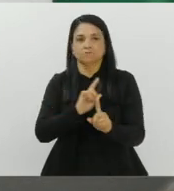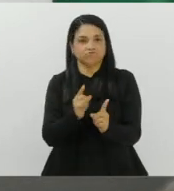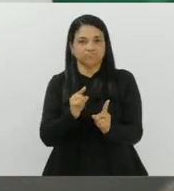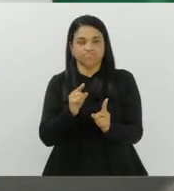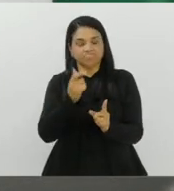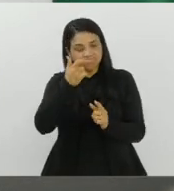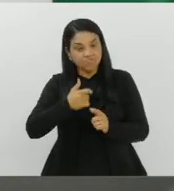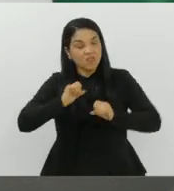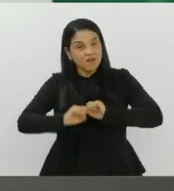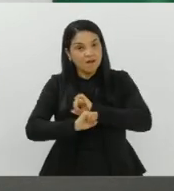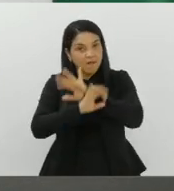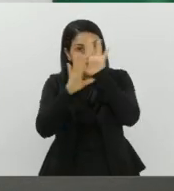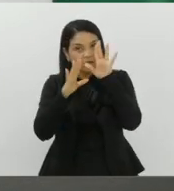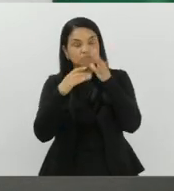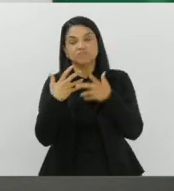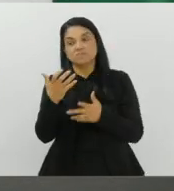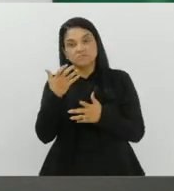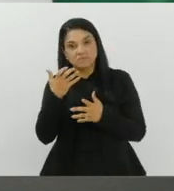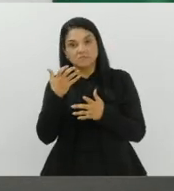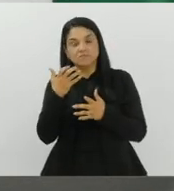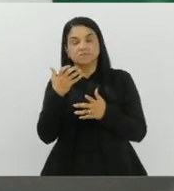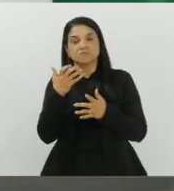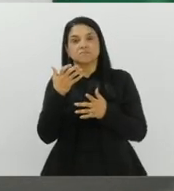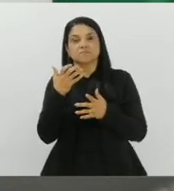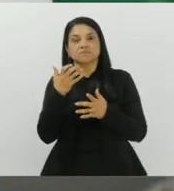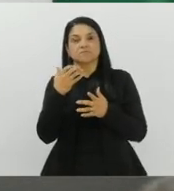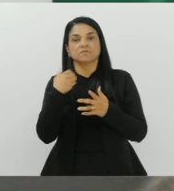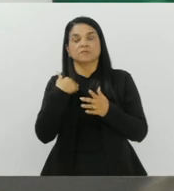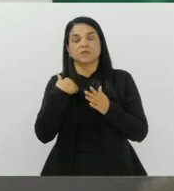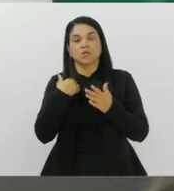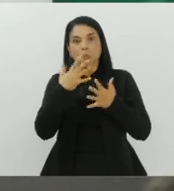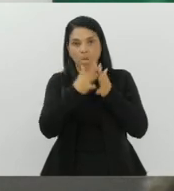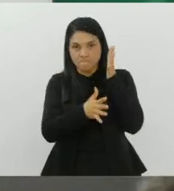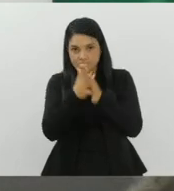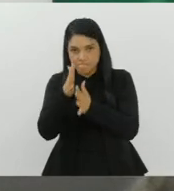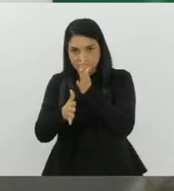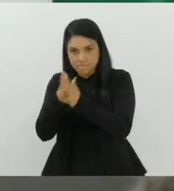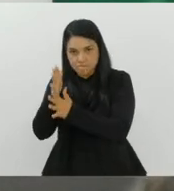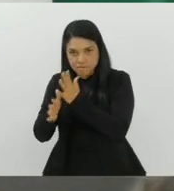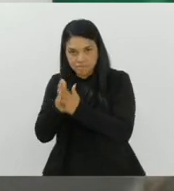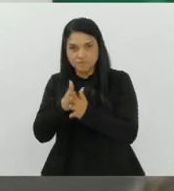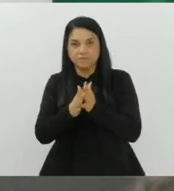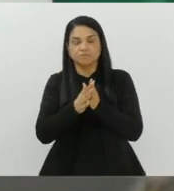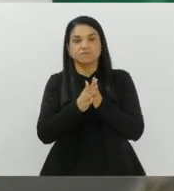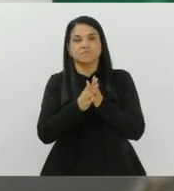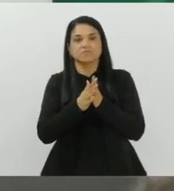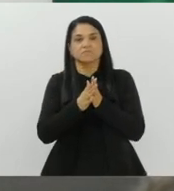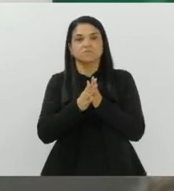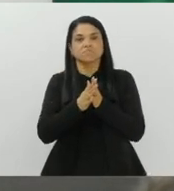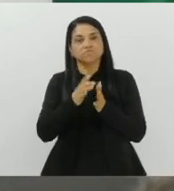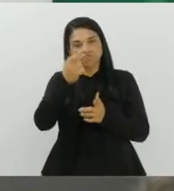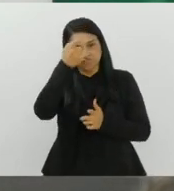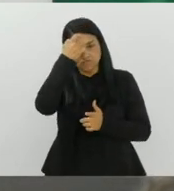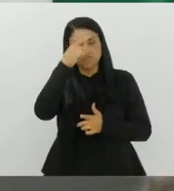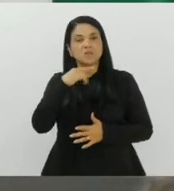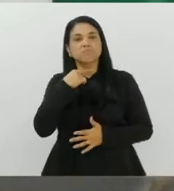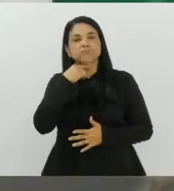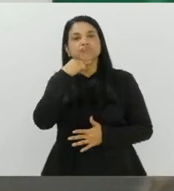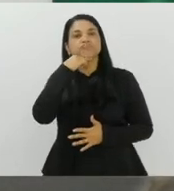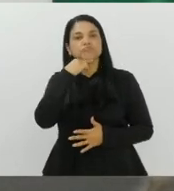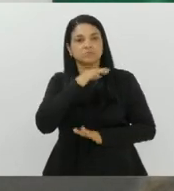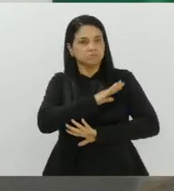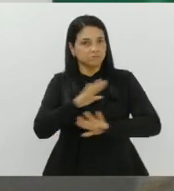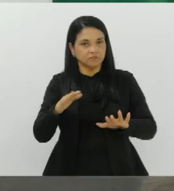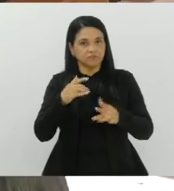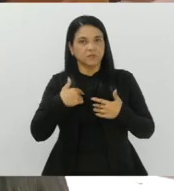bem clara, se quiserem, se acharem que eu estou atrapalhando, eu saio daqui e vou sair com minha cabeça totalmente erguida. Mais